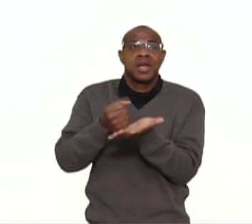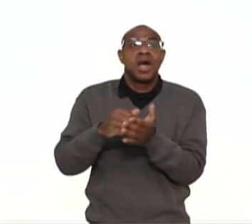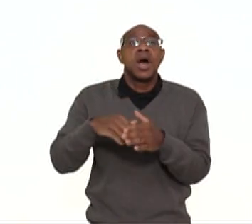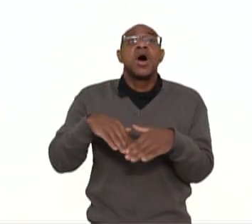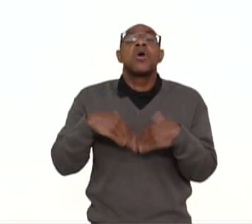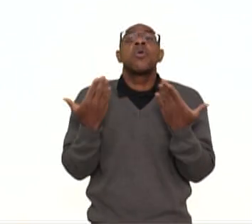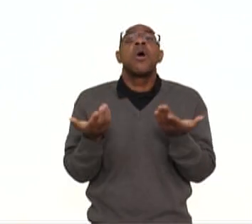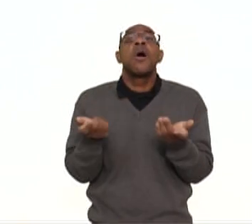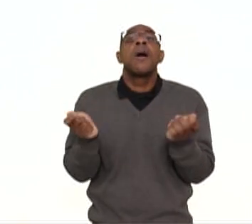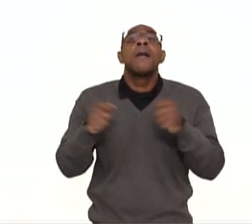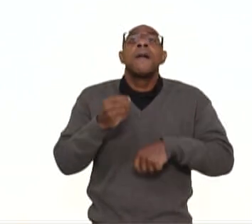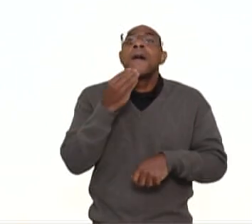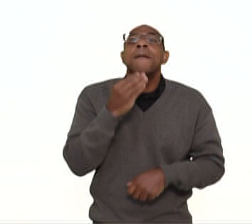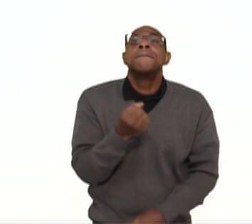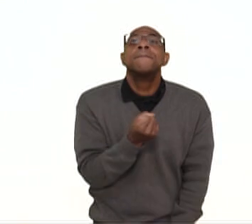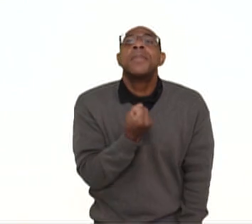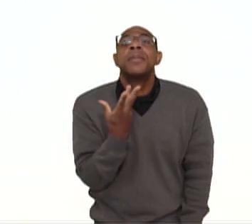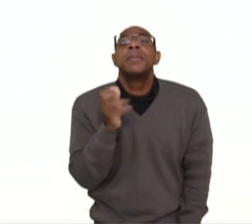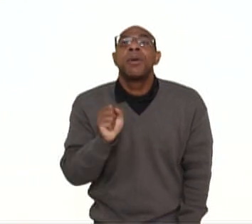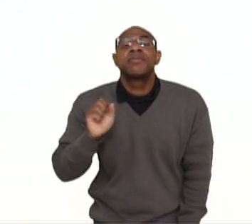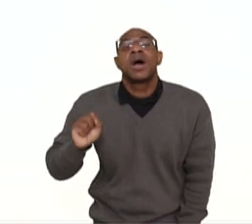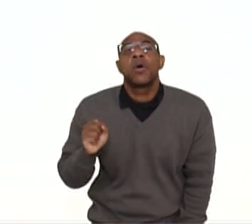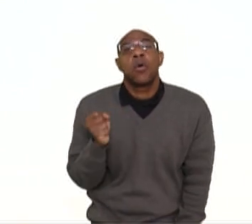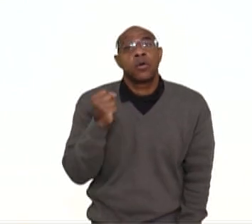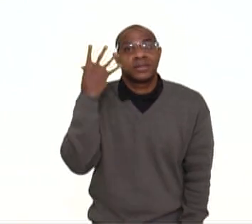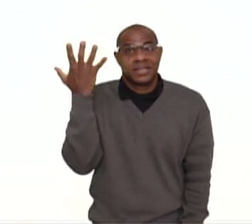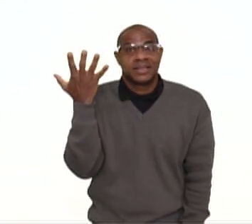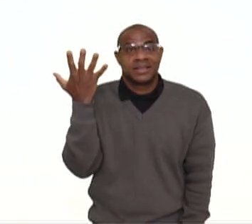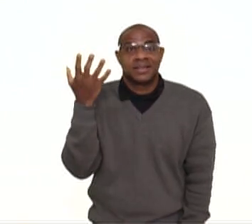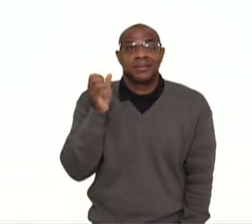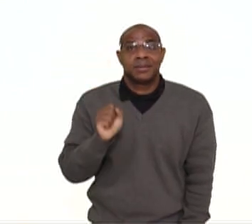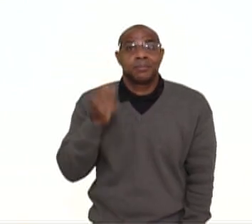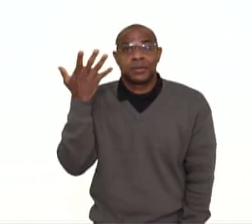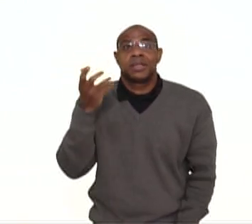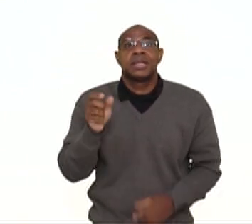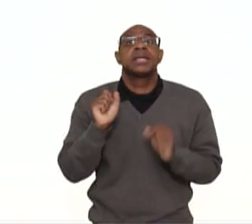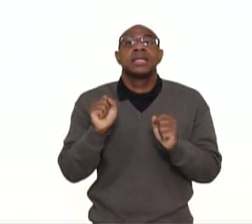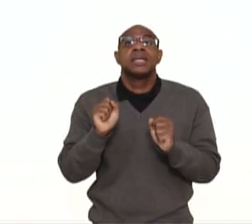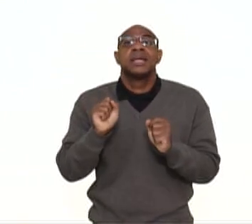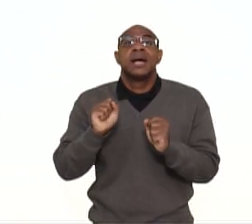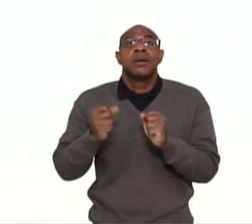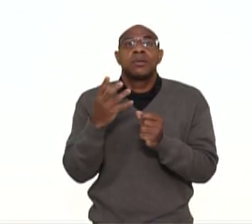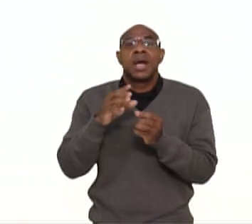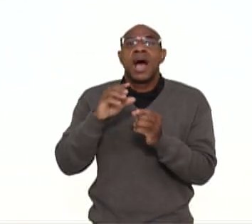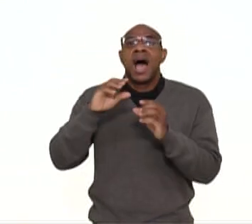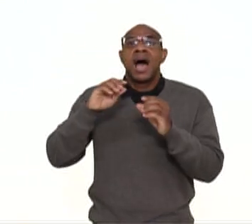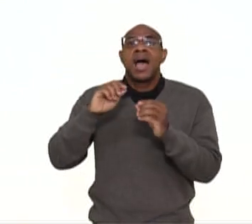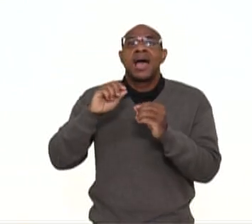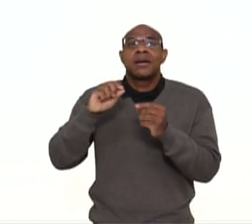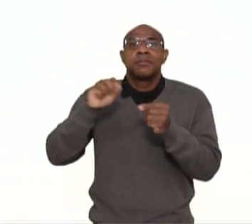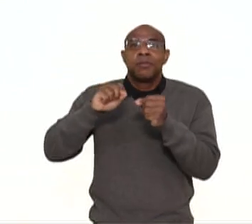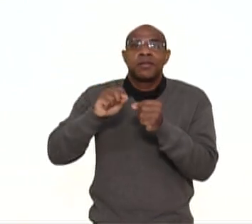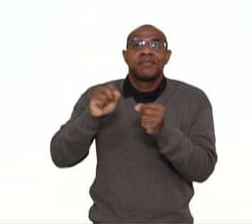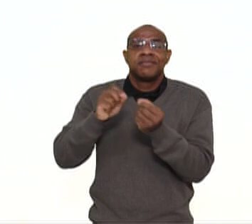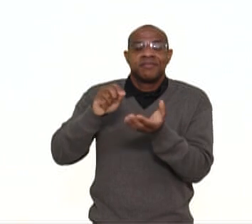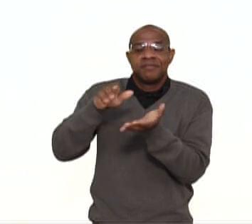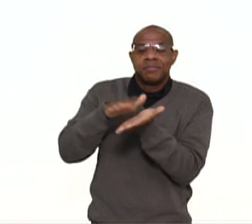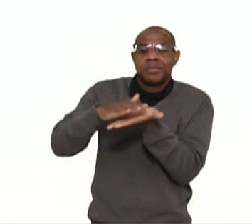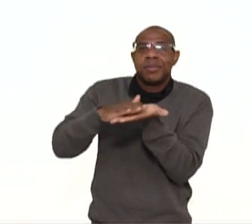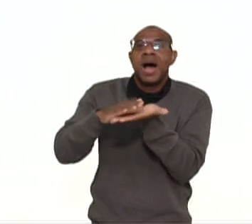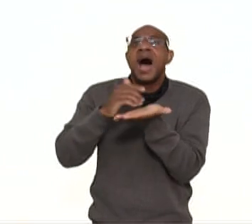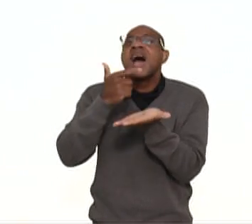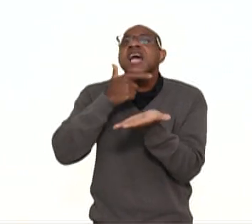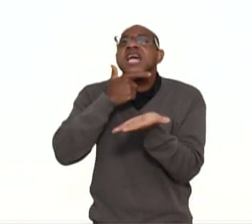sanduíche, de que o sanduíche que seja montado seja um sanduíche de queijo? Tá? Então pense um pouquinho e a gente já volta com a resposta.